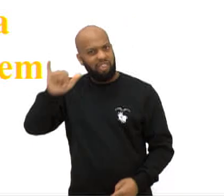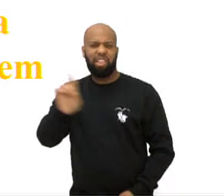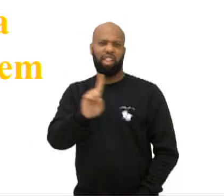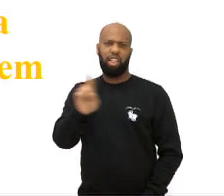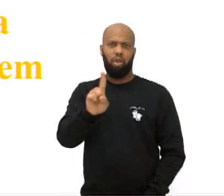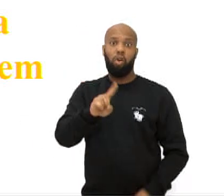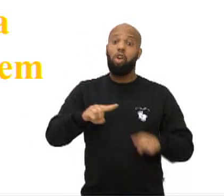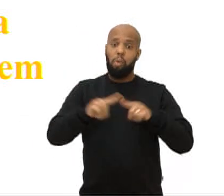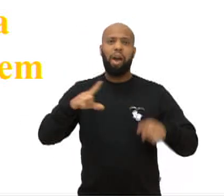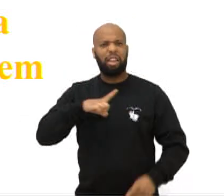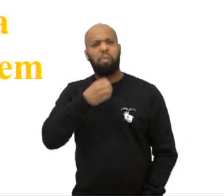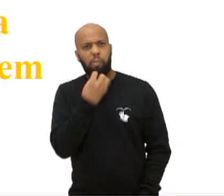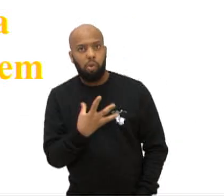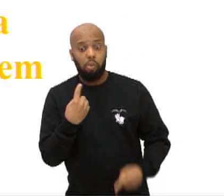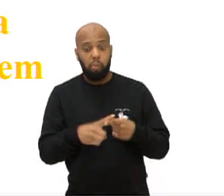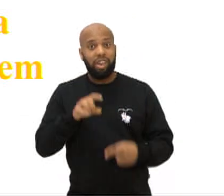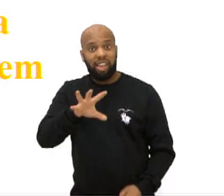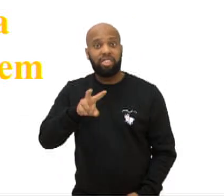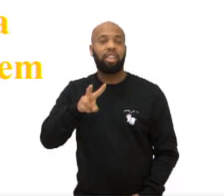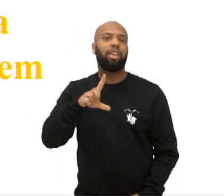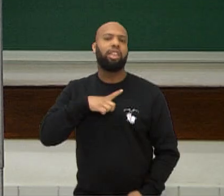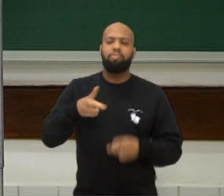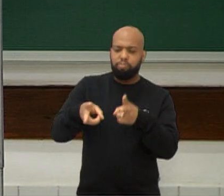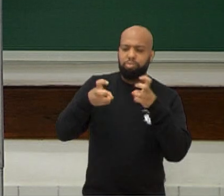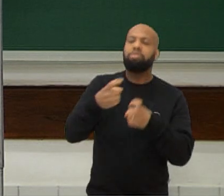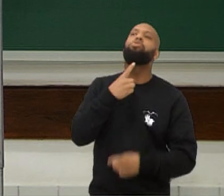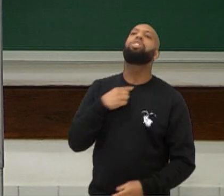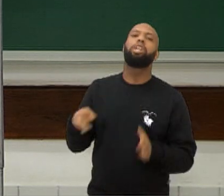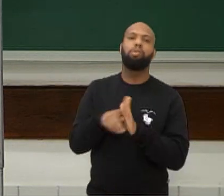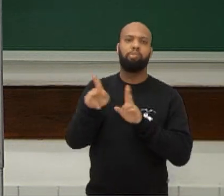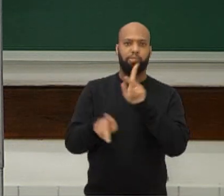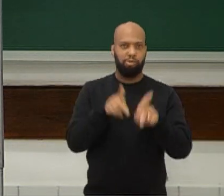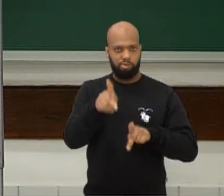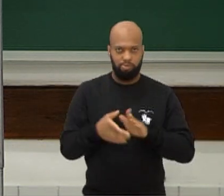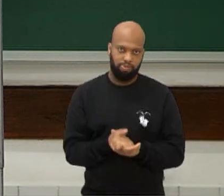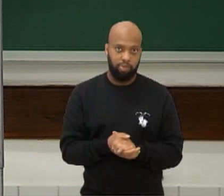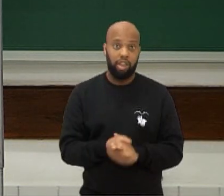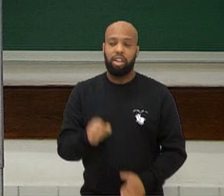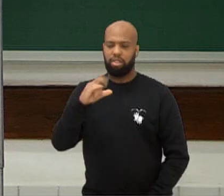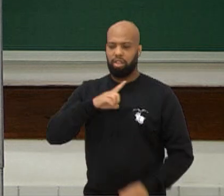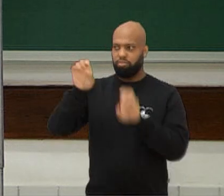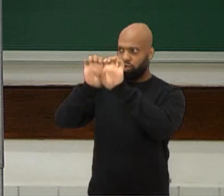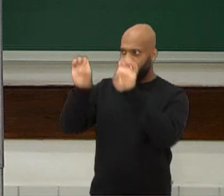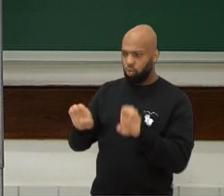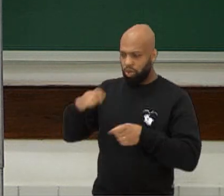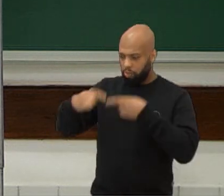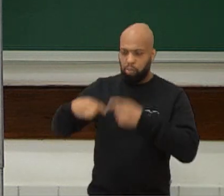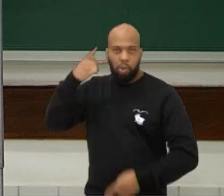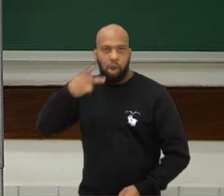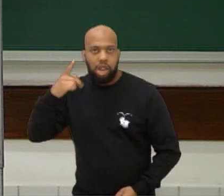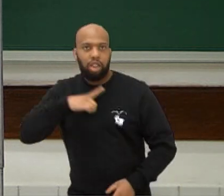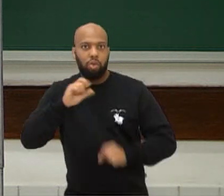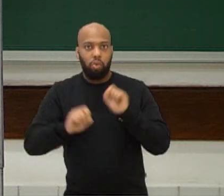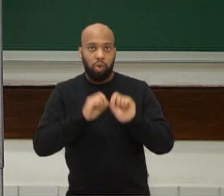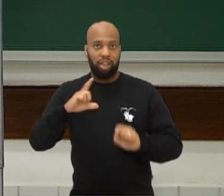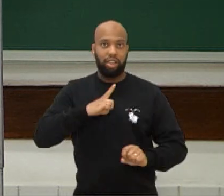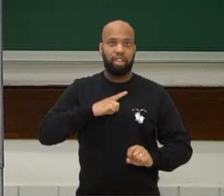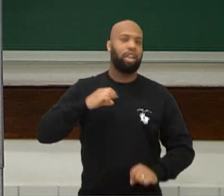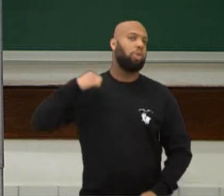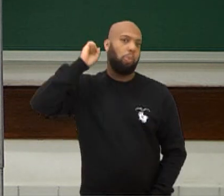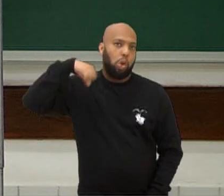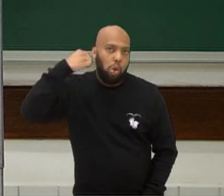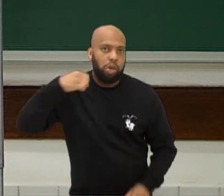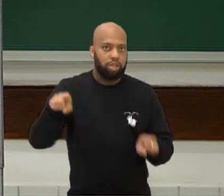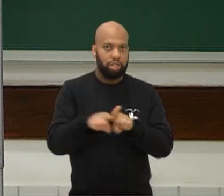vai surgir a vontade popular. Então, pense. Se eu tenho uma estrutura política na qual eu tenho cônsul, eu tenho senadores e eu tenho